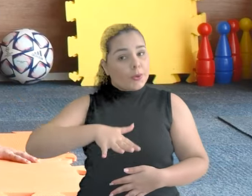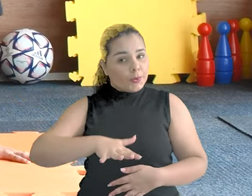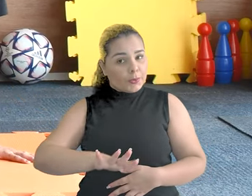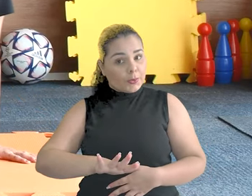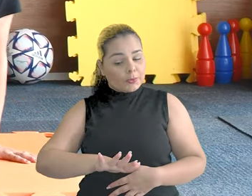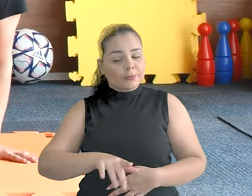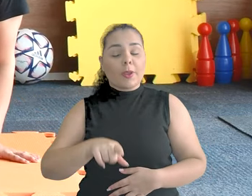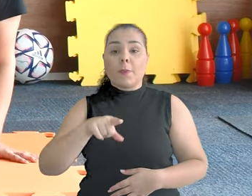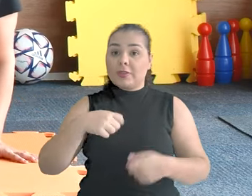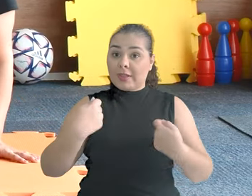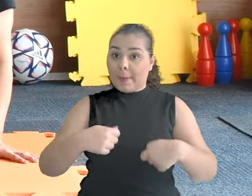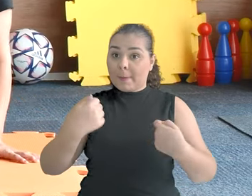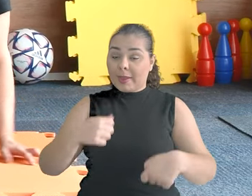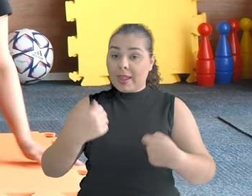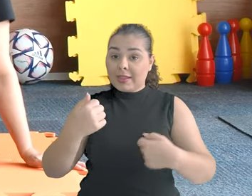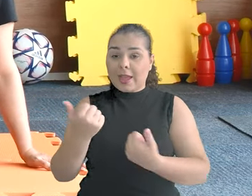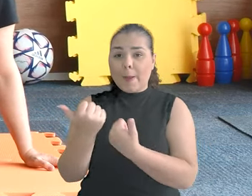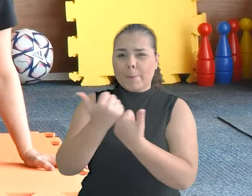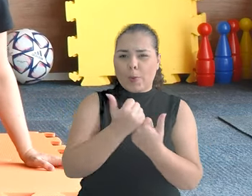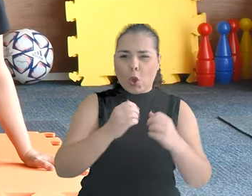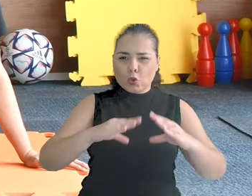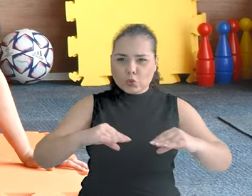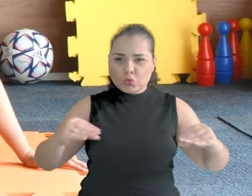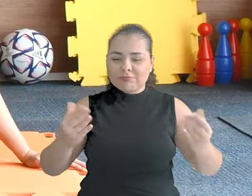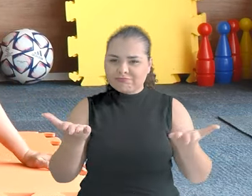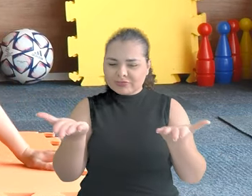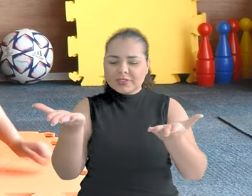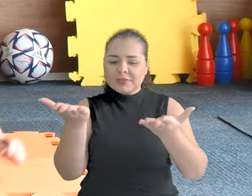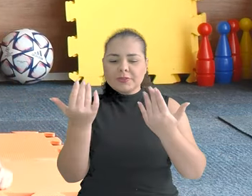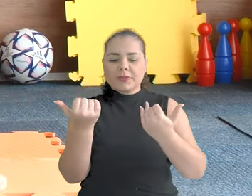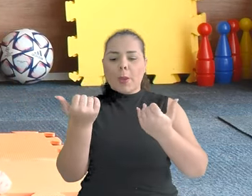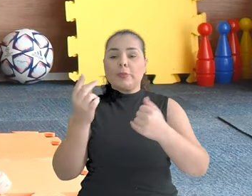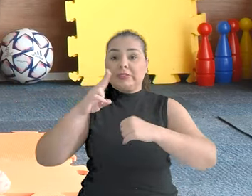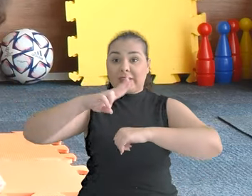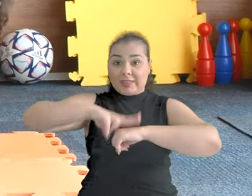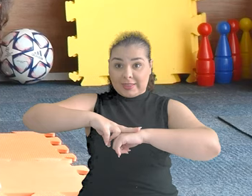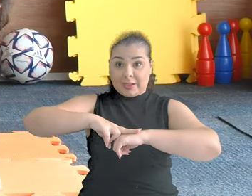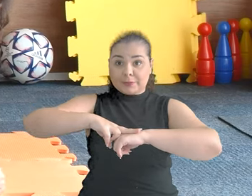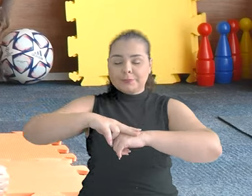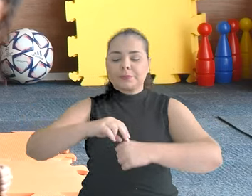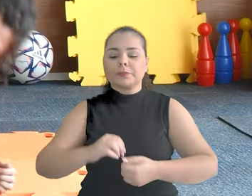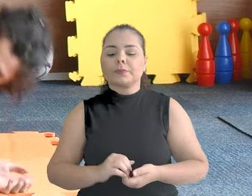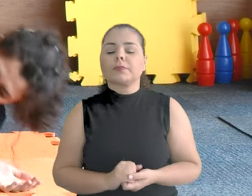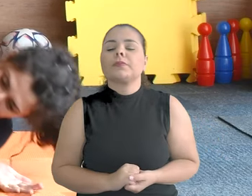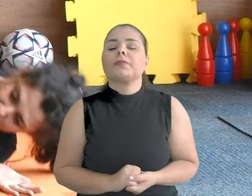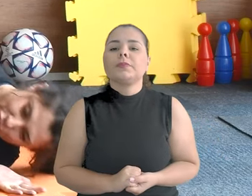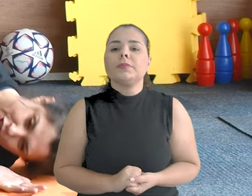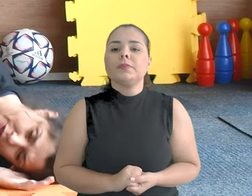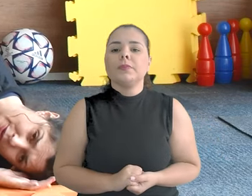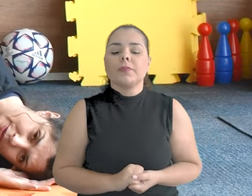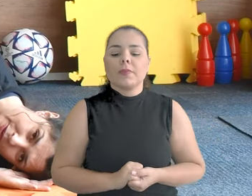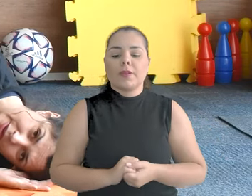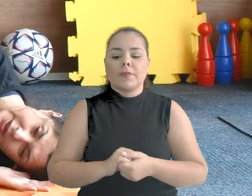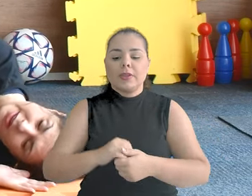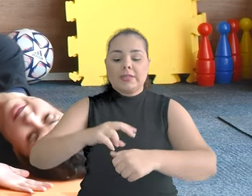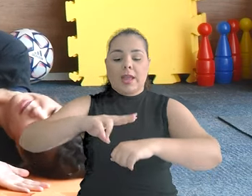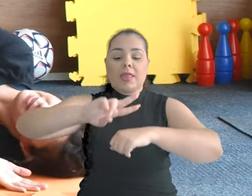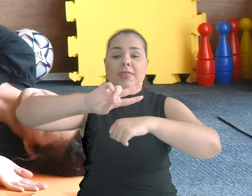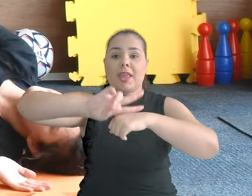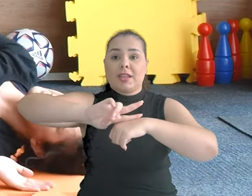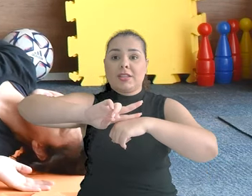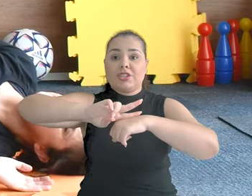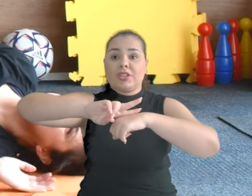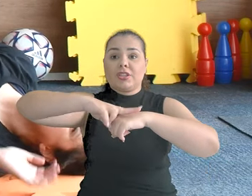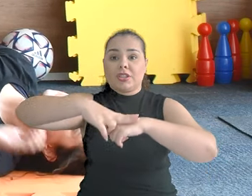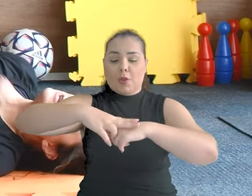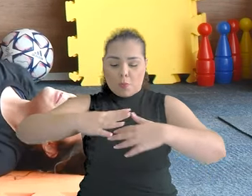Apoia no chão. Vamos deitar. Com duas mãos no chão. Do ladinho.